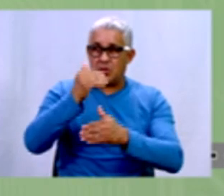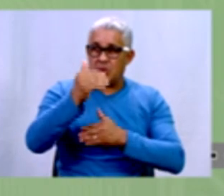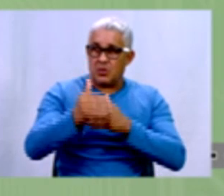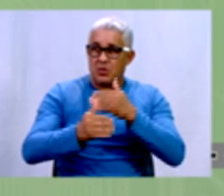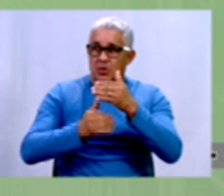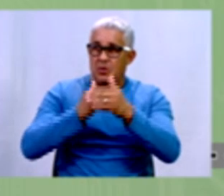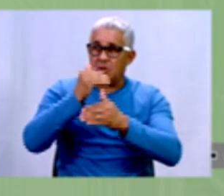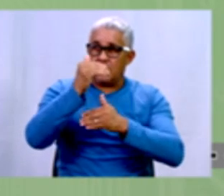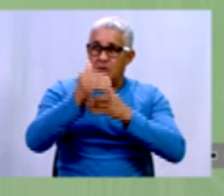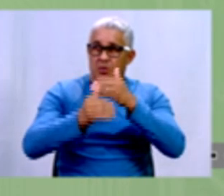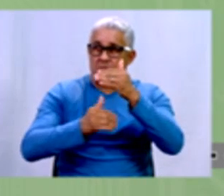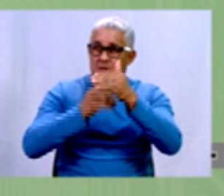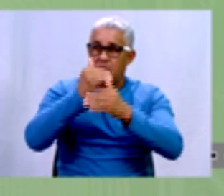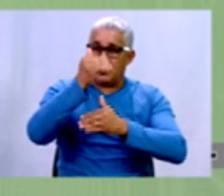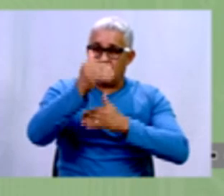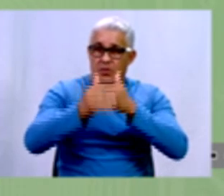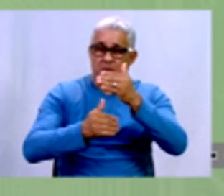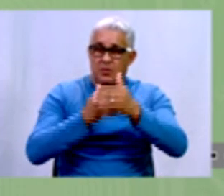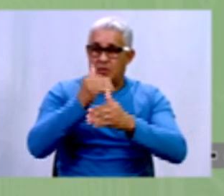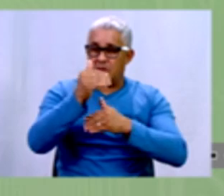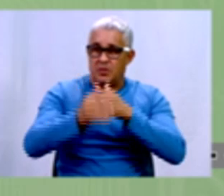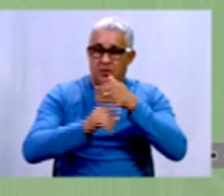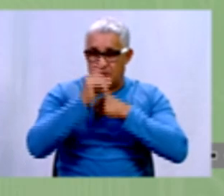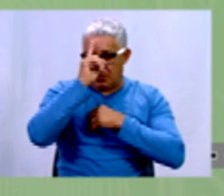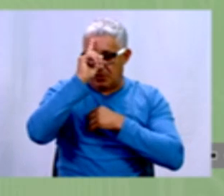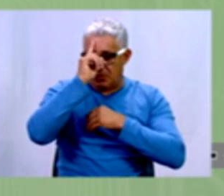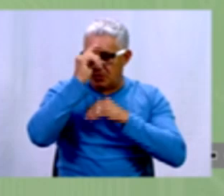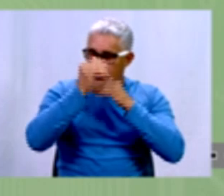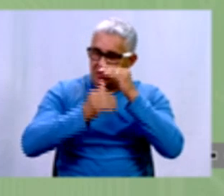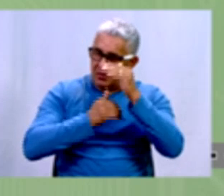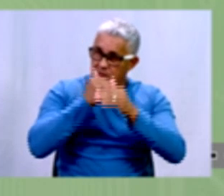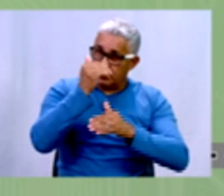um único sprint, tá? Porque estamos aqui mexendo...